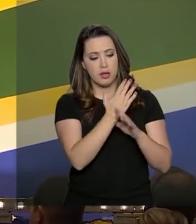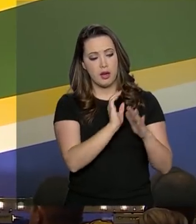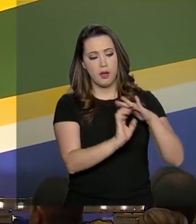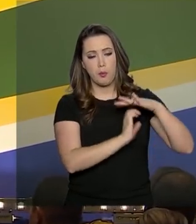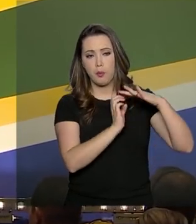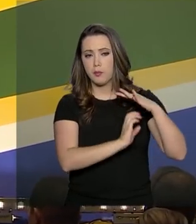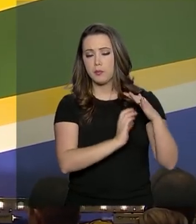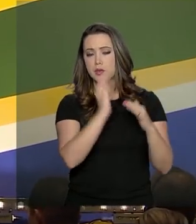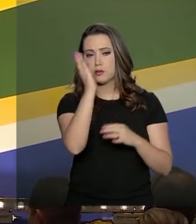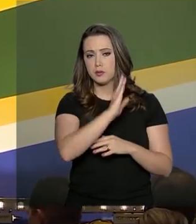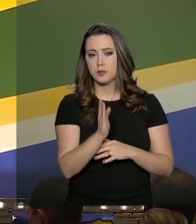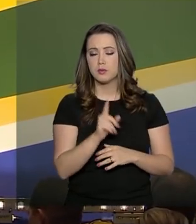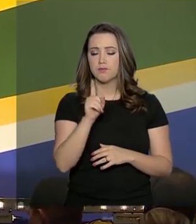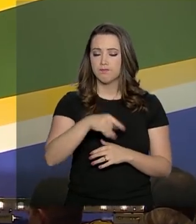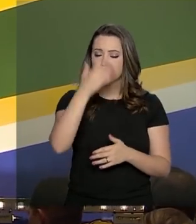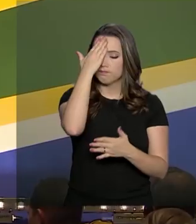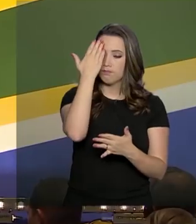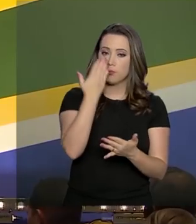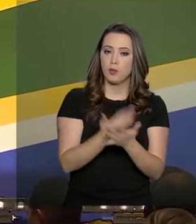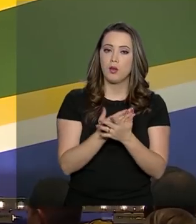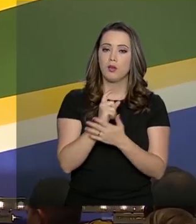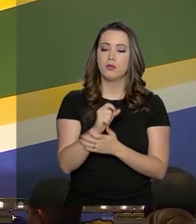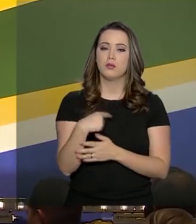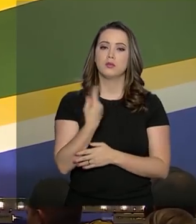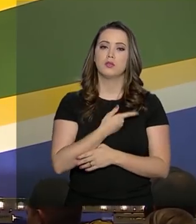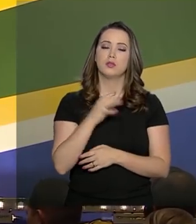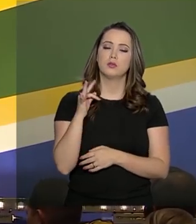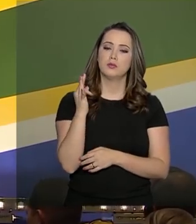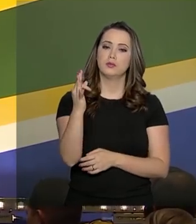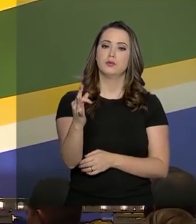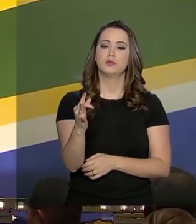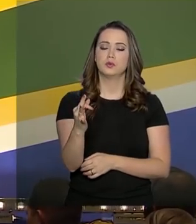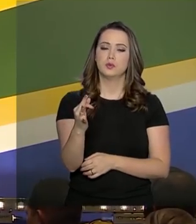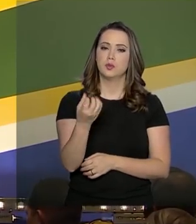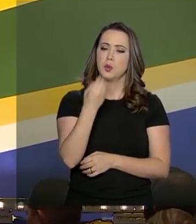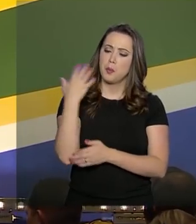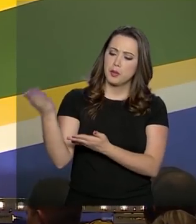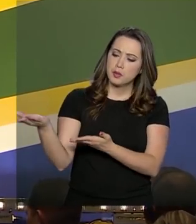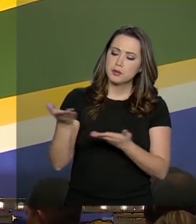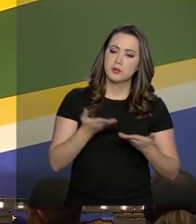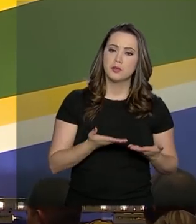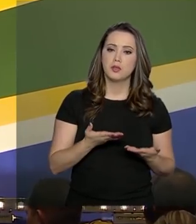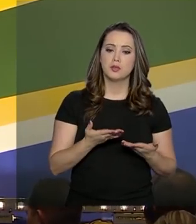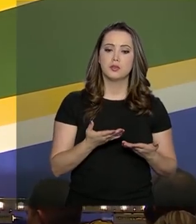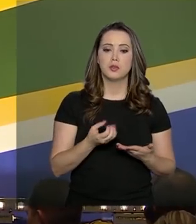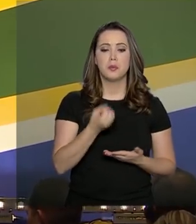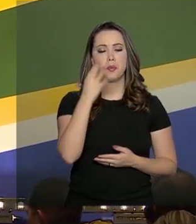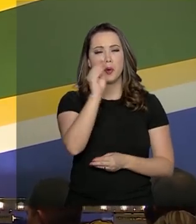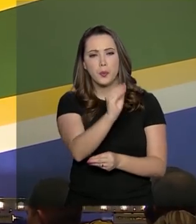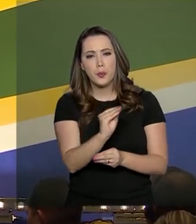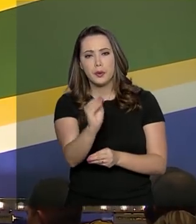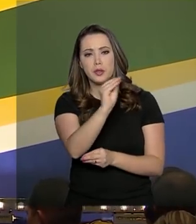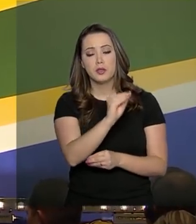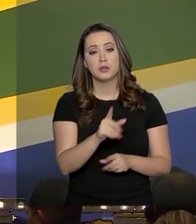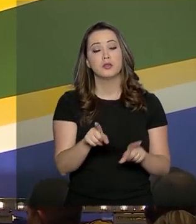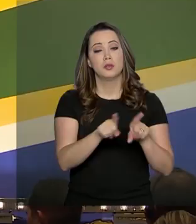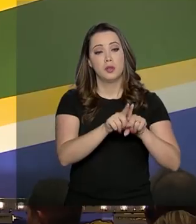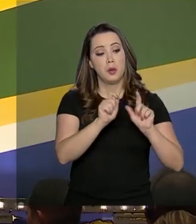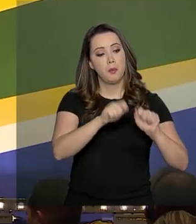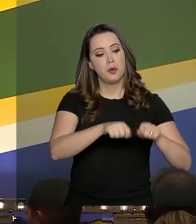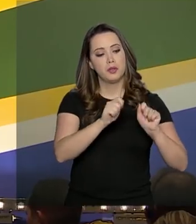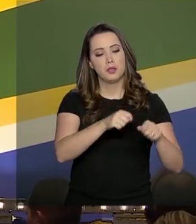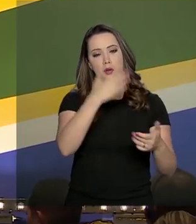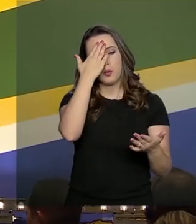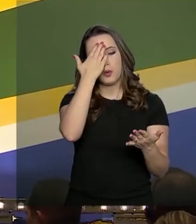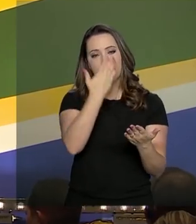É a certeza que serão bem acolhidos, serão bem tratados e que poderão